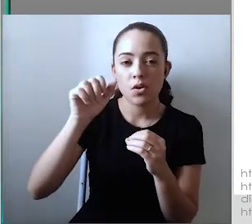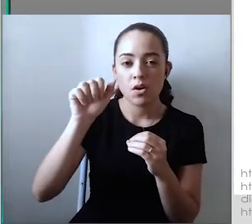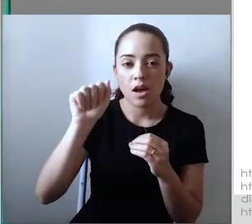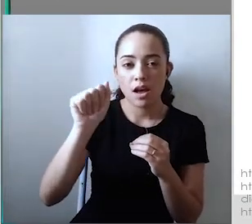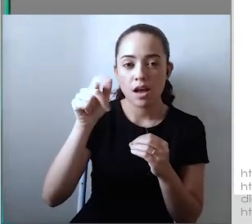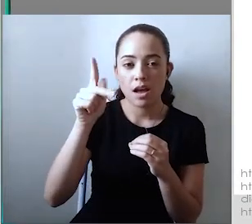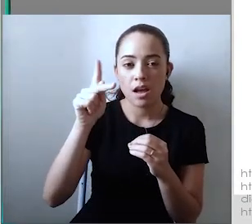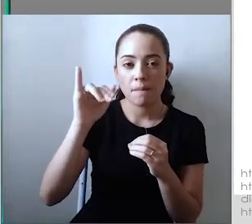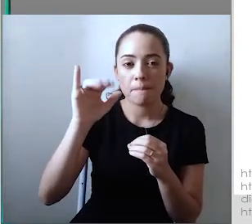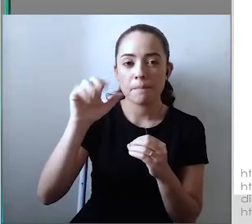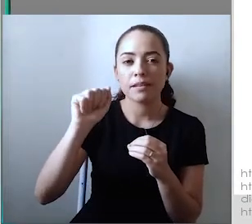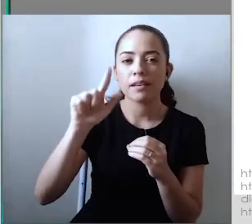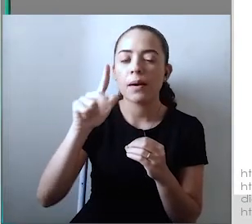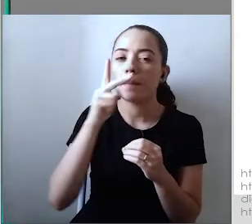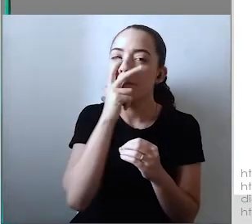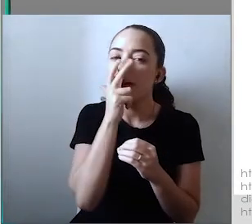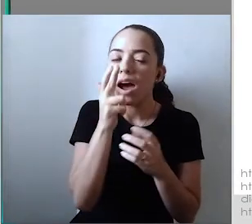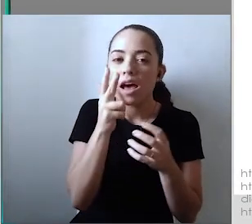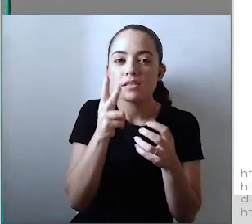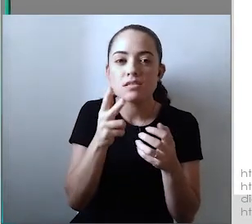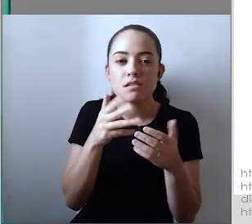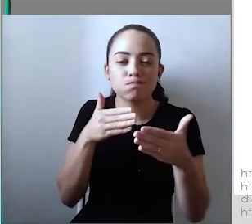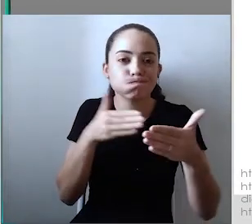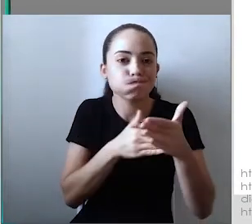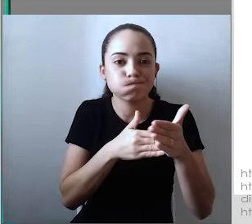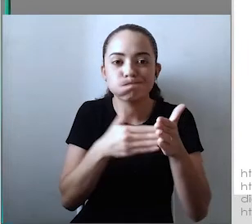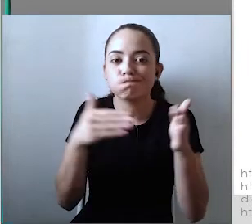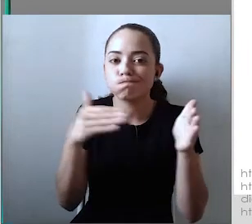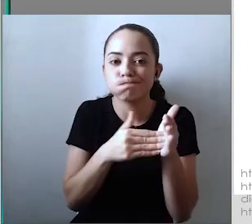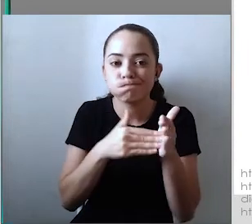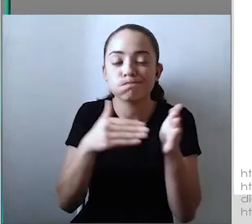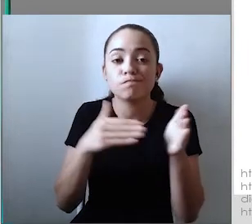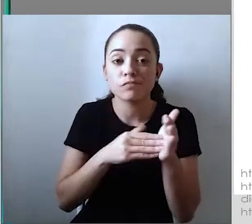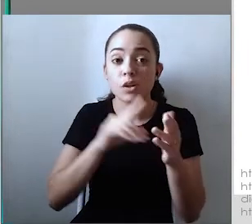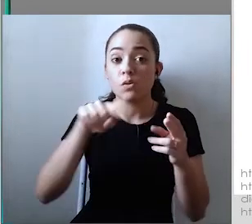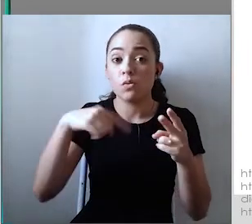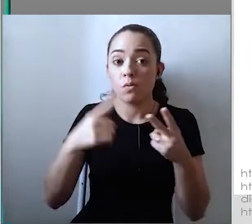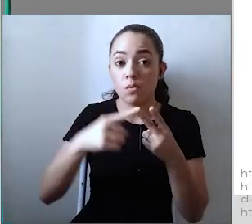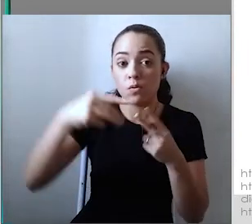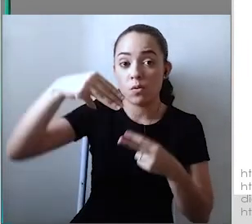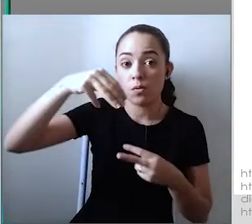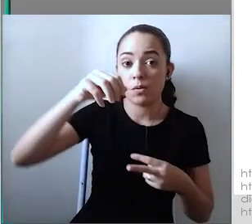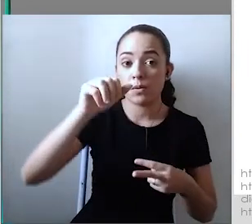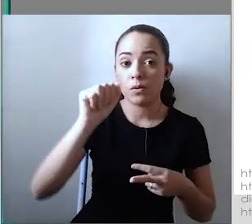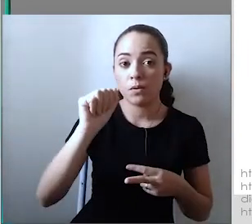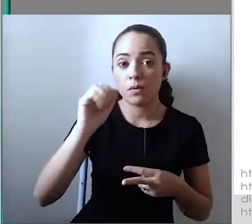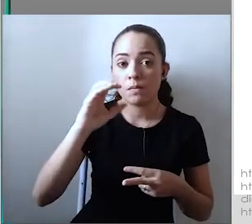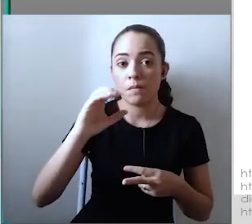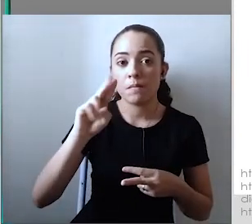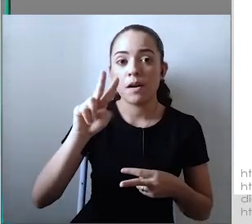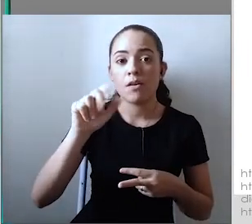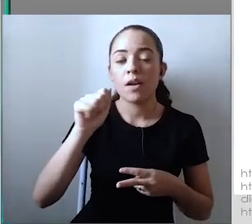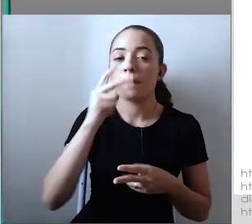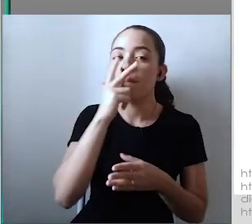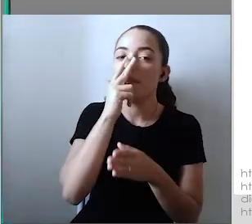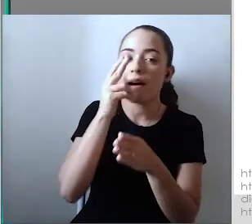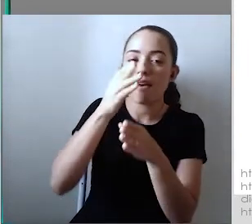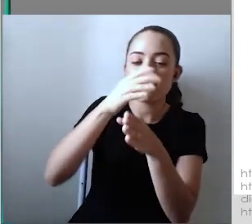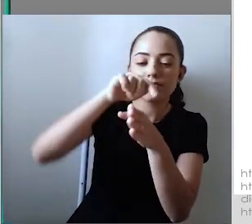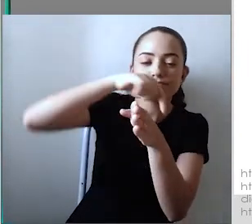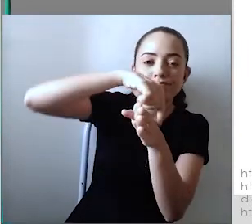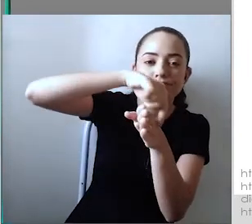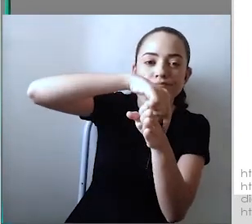celular, formando assim uma espécie de cinturão. Já as máculas de adesão distribuem-se ao longo das